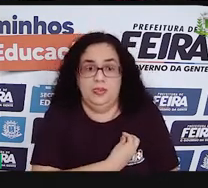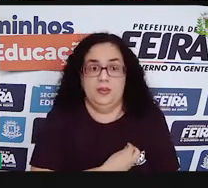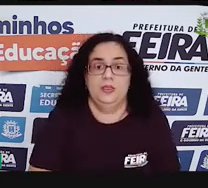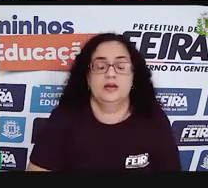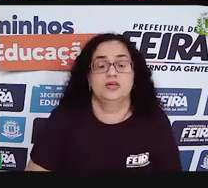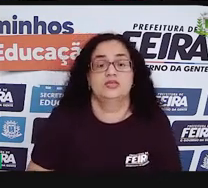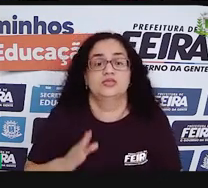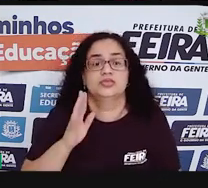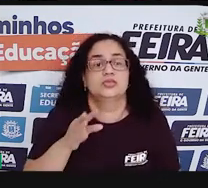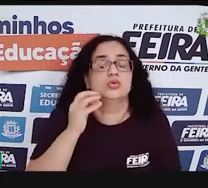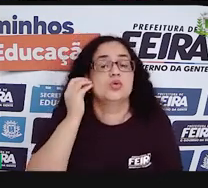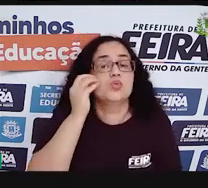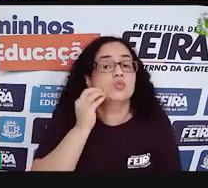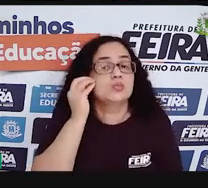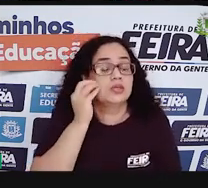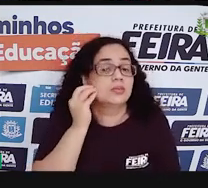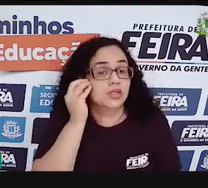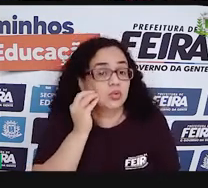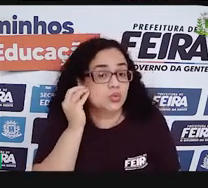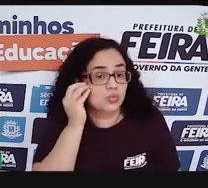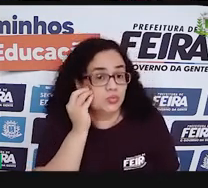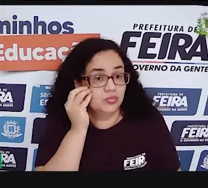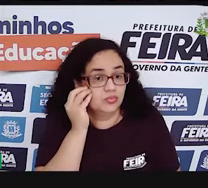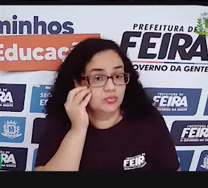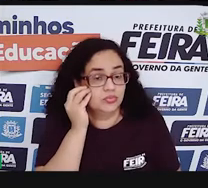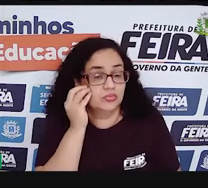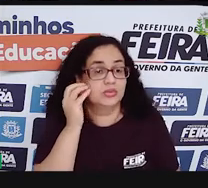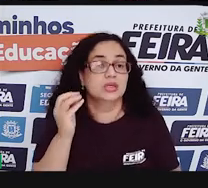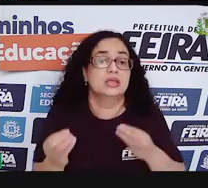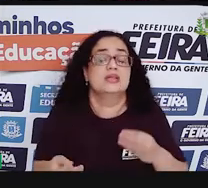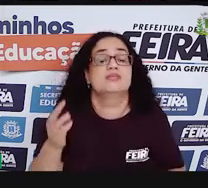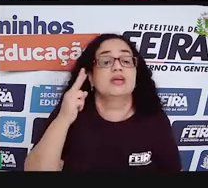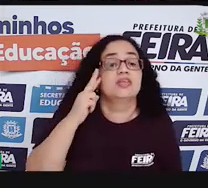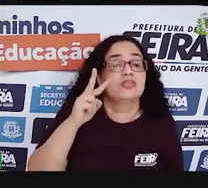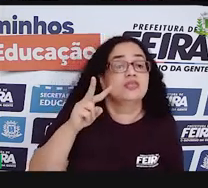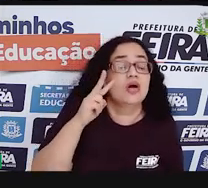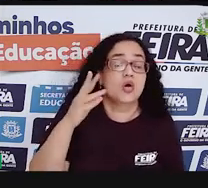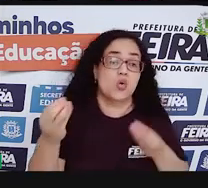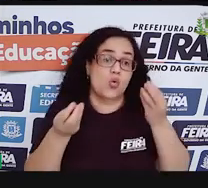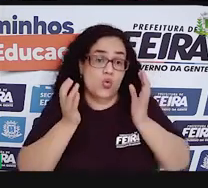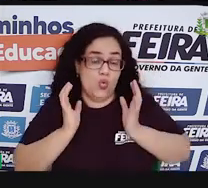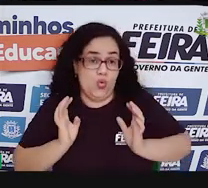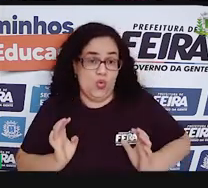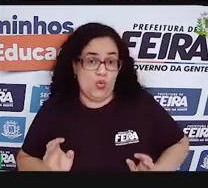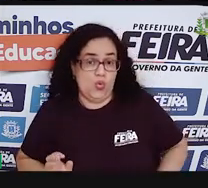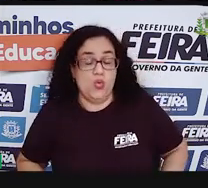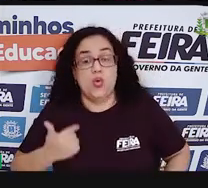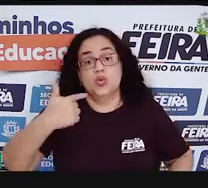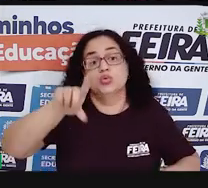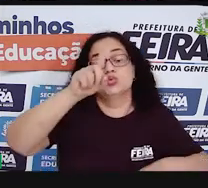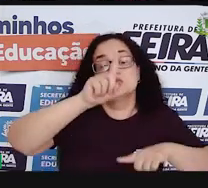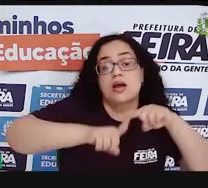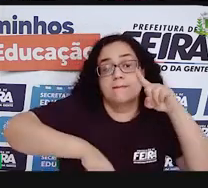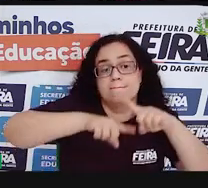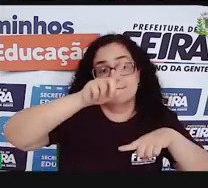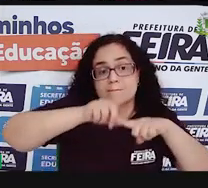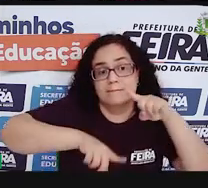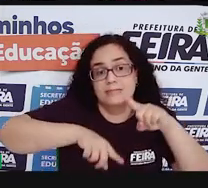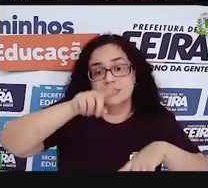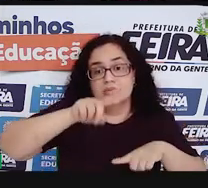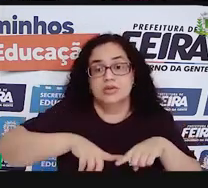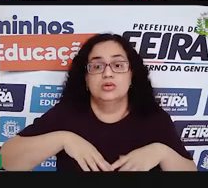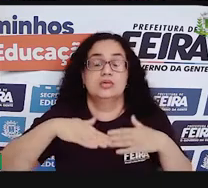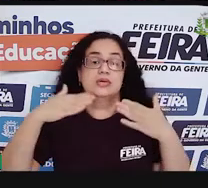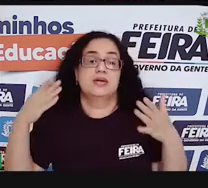E a gente vai fazer agora um experimento para verificar o comportamento de outros materiais quanto